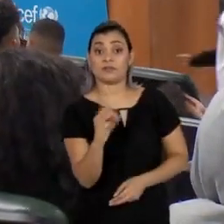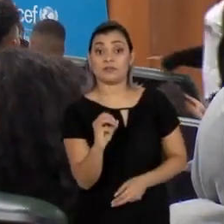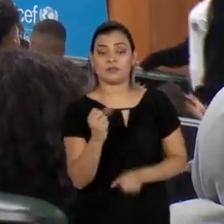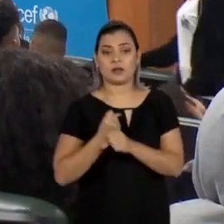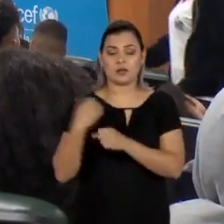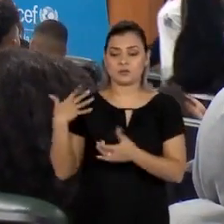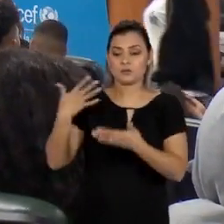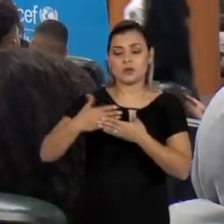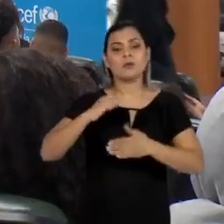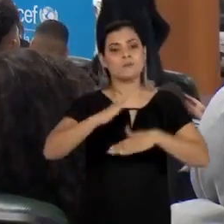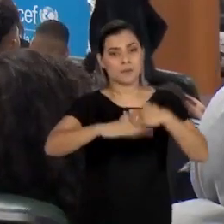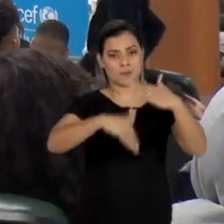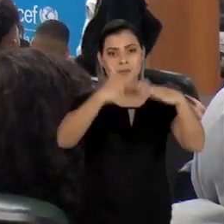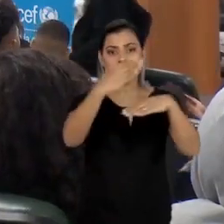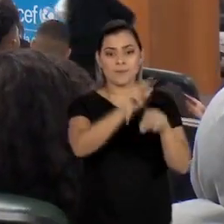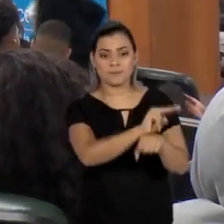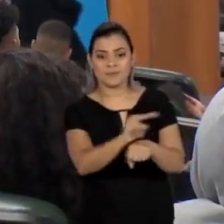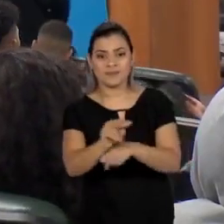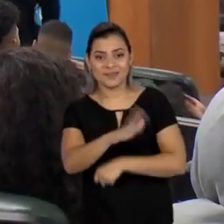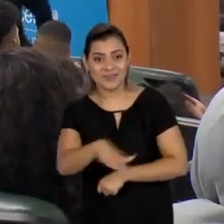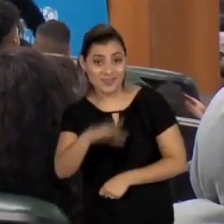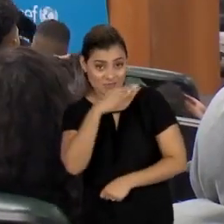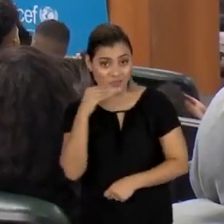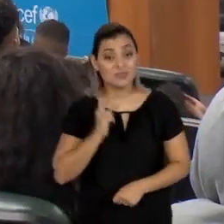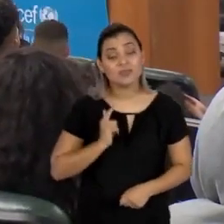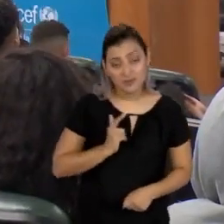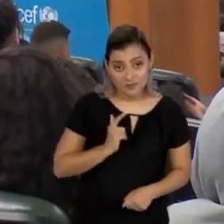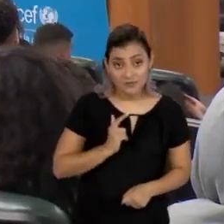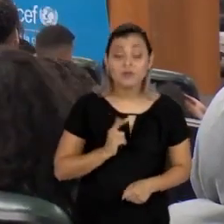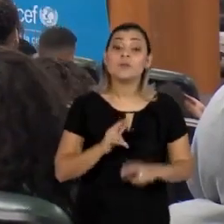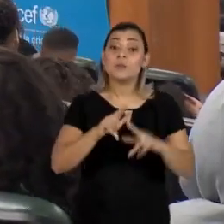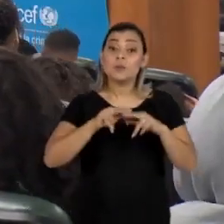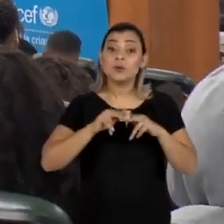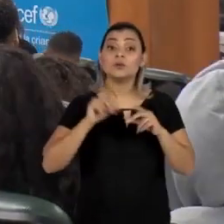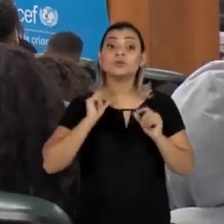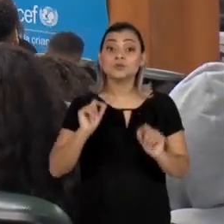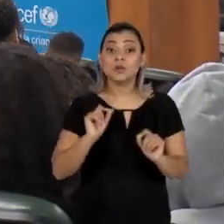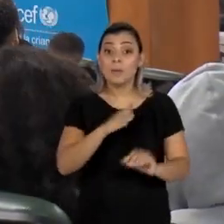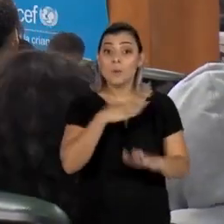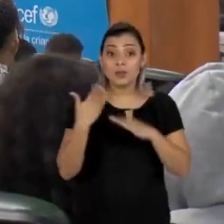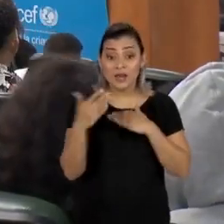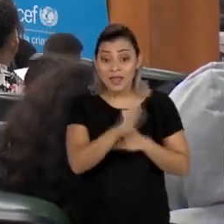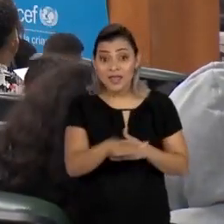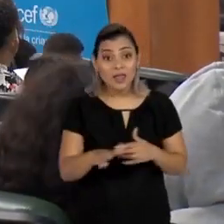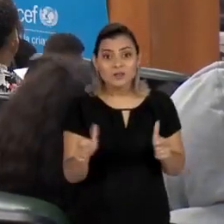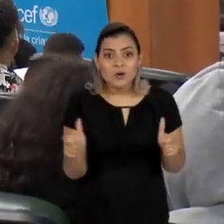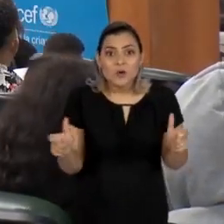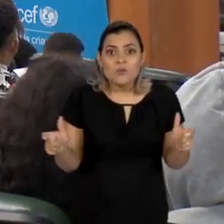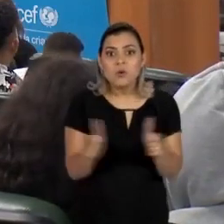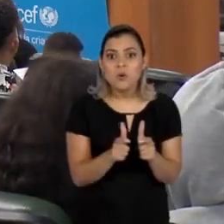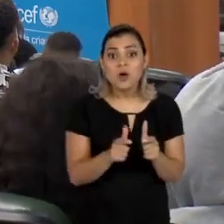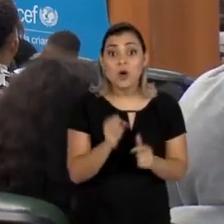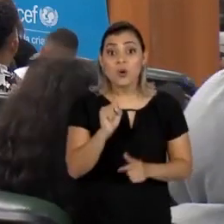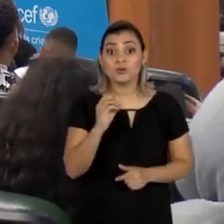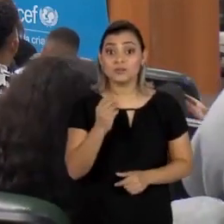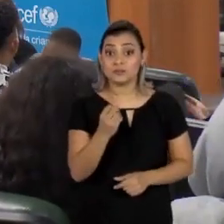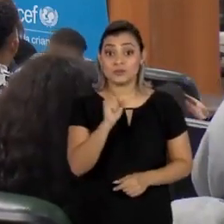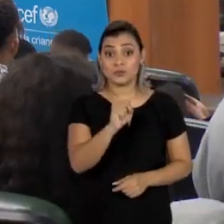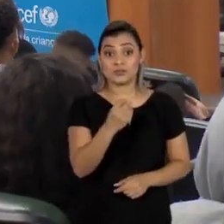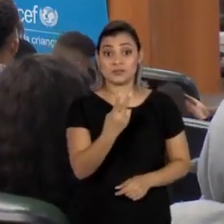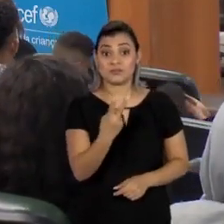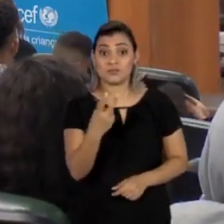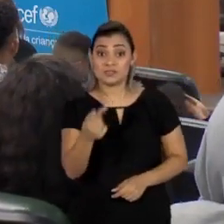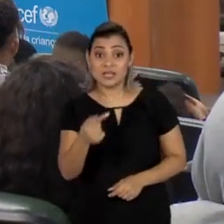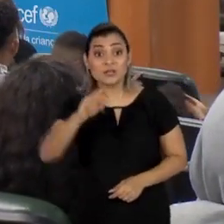grandes avanços na proteção de crianças e adolescentes. Com a queda histórica da mortalidade infantil, mais de 800 mil vidas